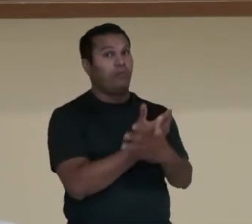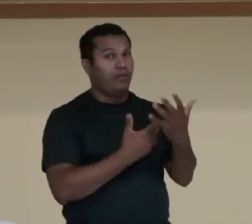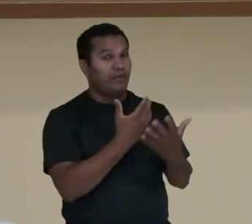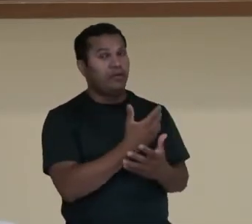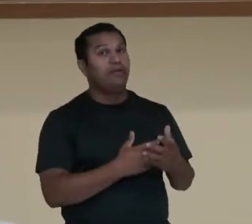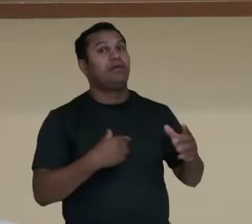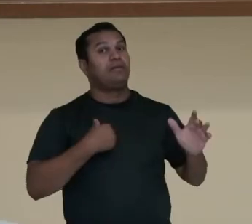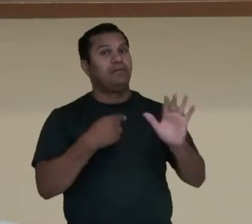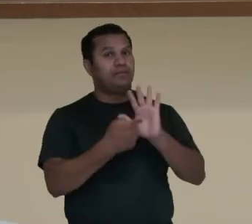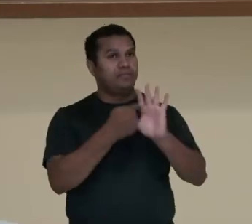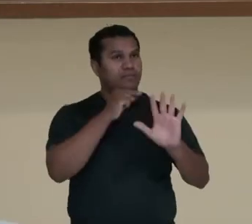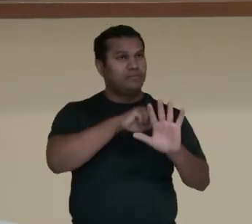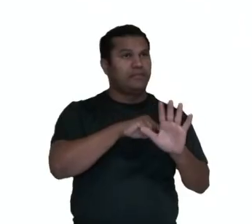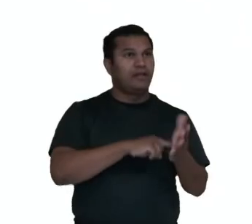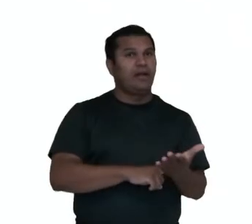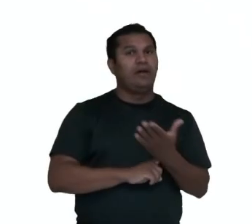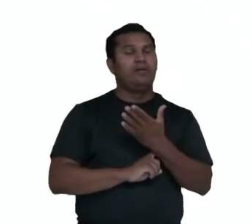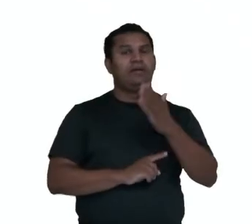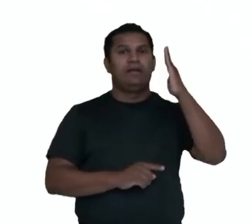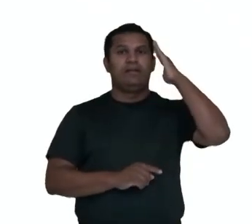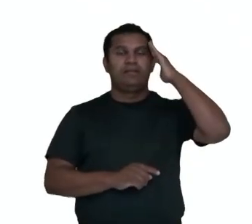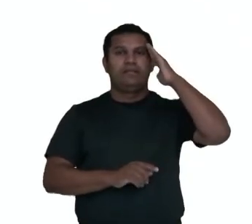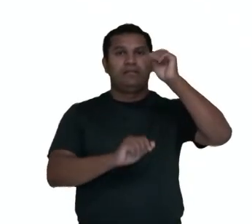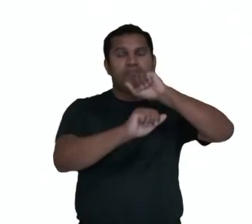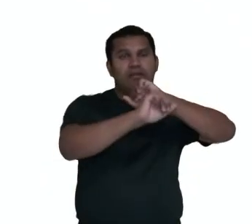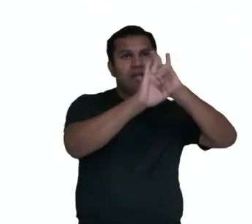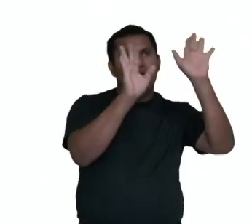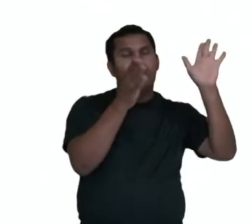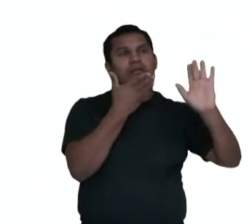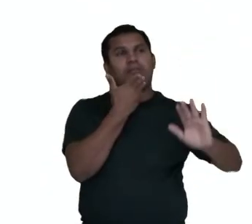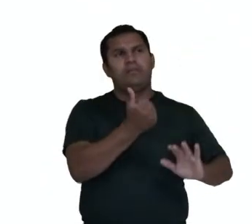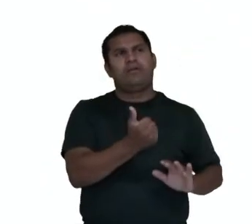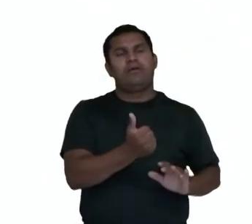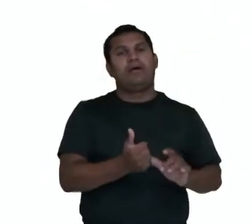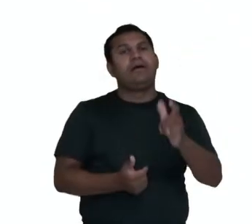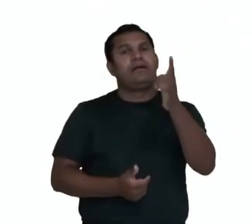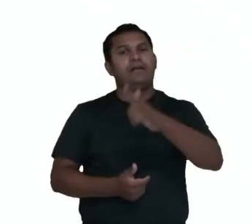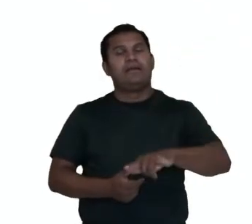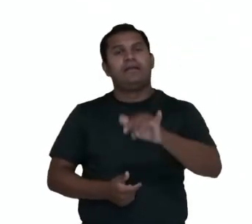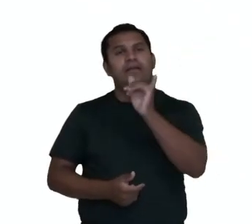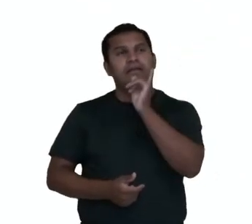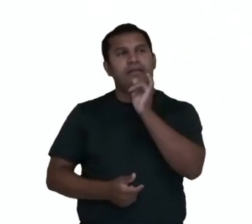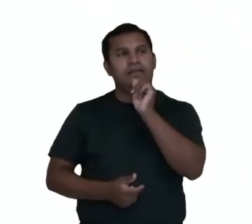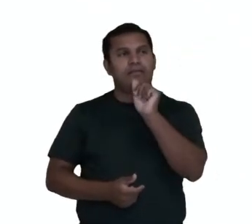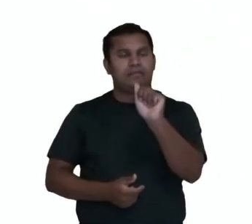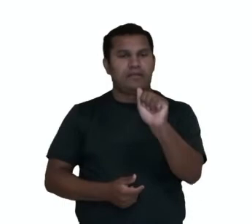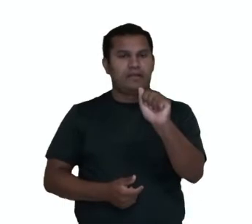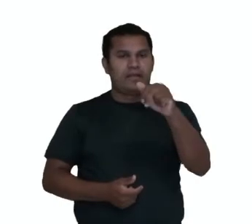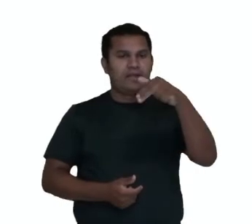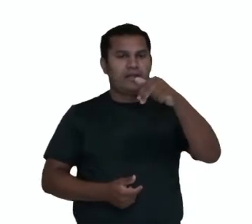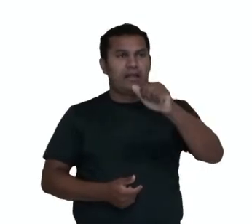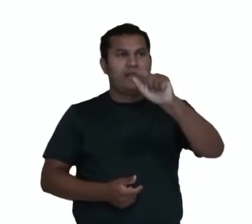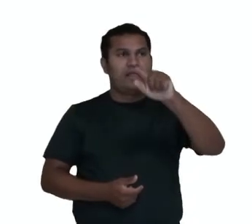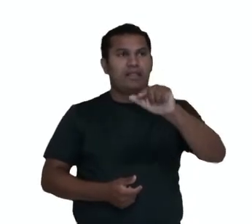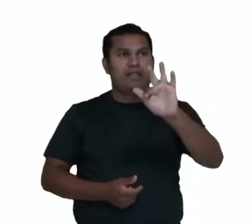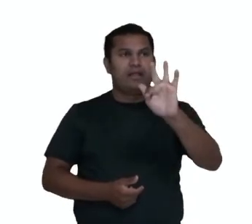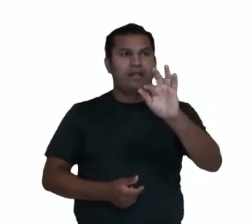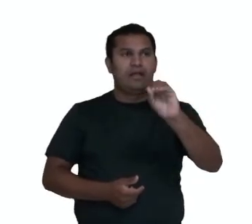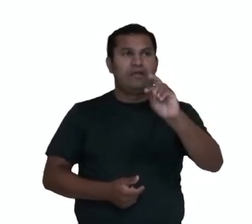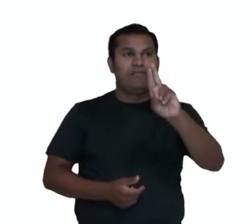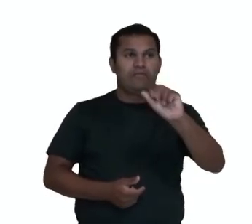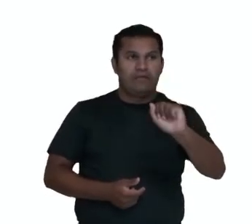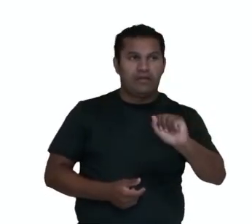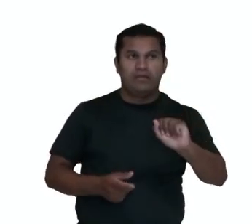que é a anáfora. É uma figura de linguagem que se caracteriza pela repetição de uma mesma palavra ou várias sucessivamente,